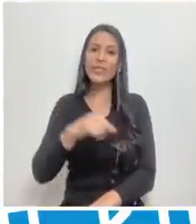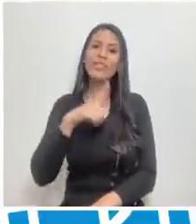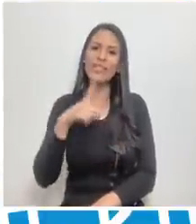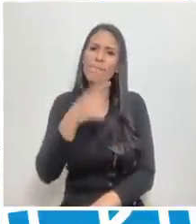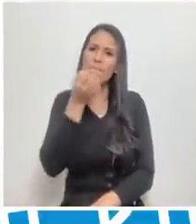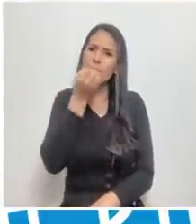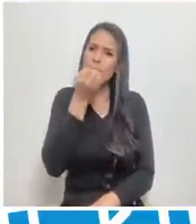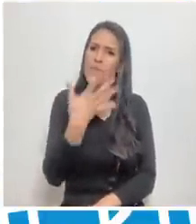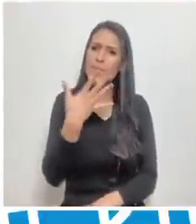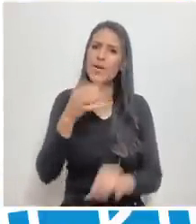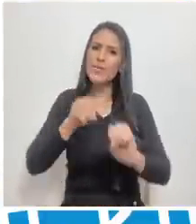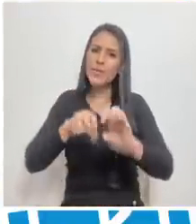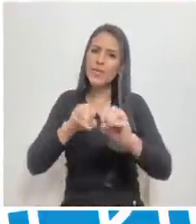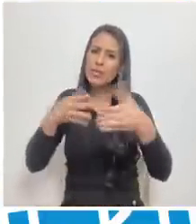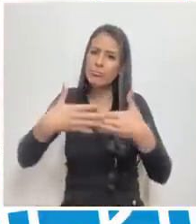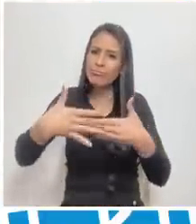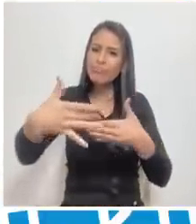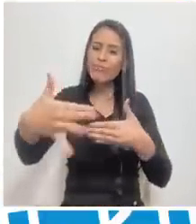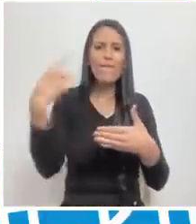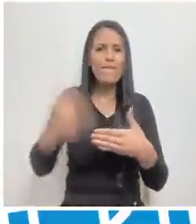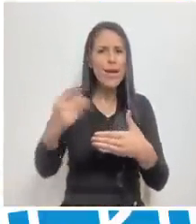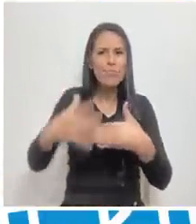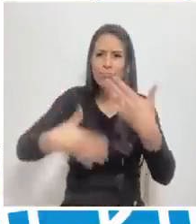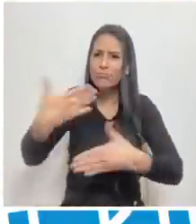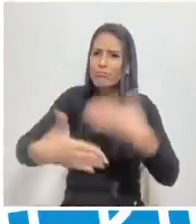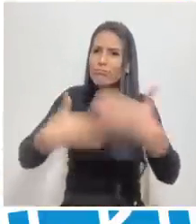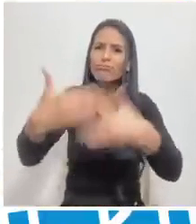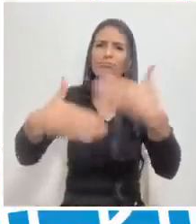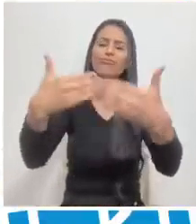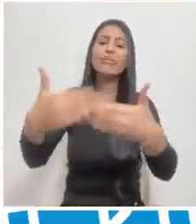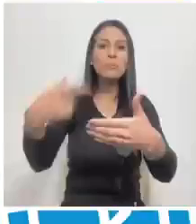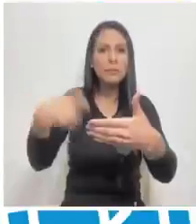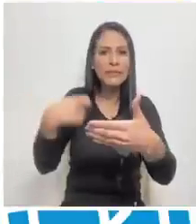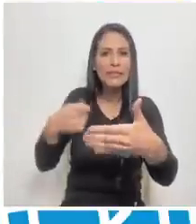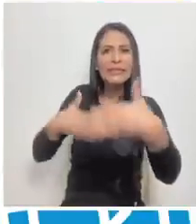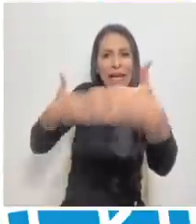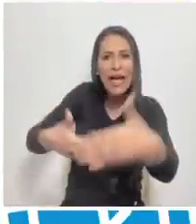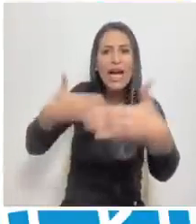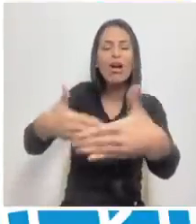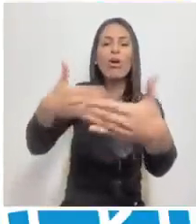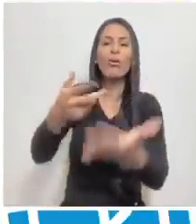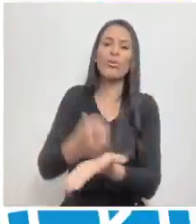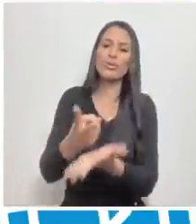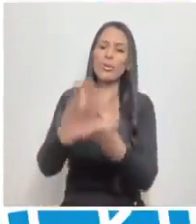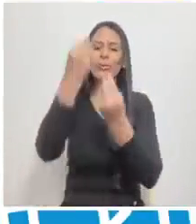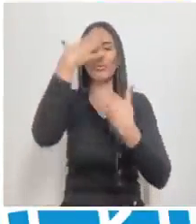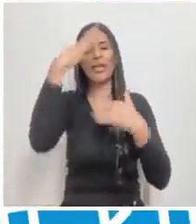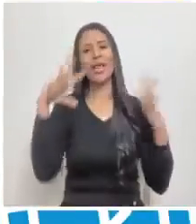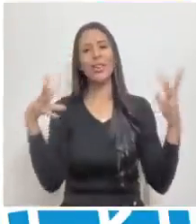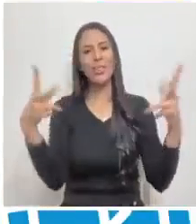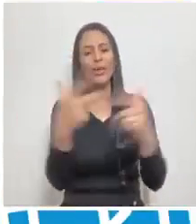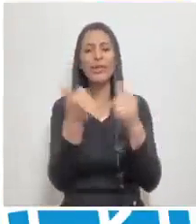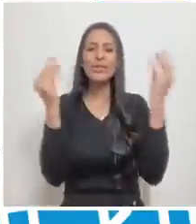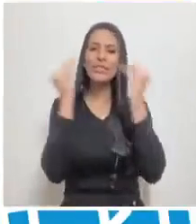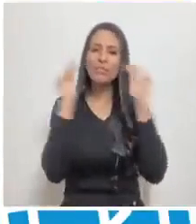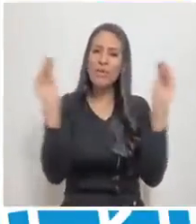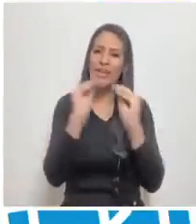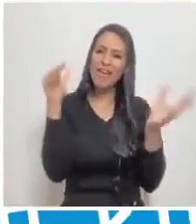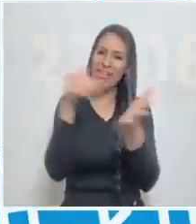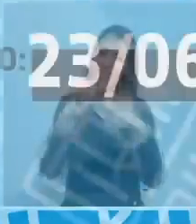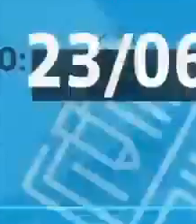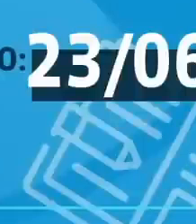Vamos em frente, que atrás vem gente. Muito obrigada a todos vocês, um grande beijo, até a próxima.